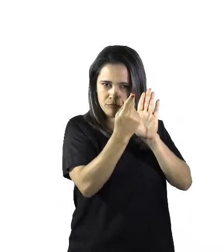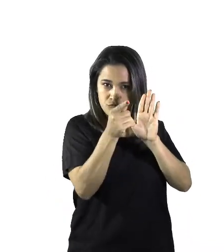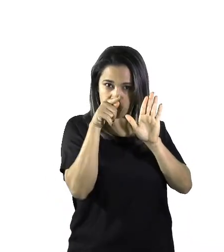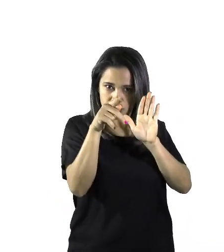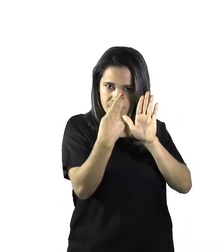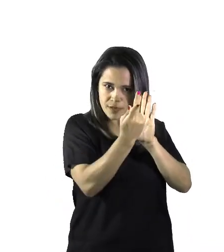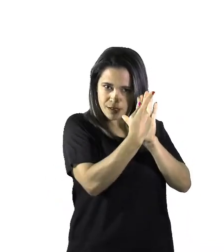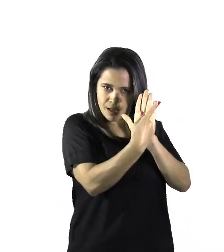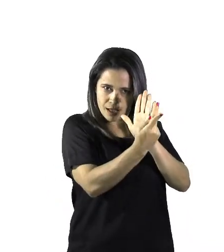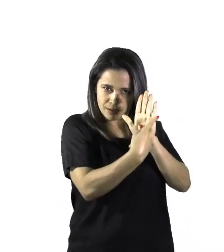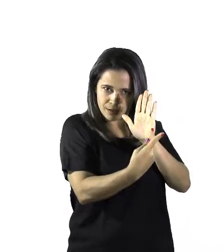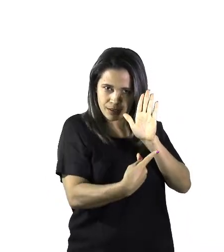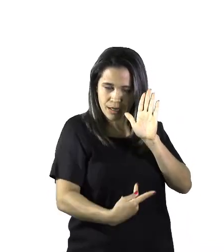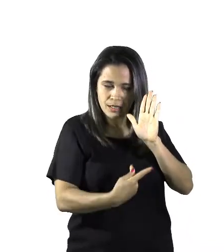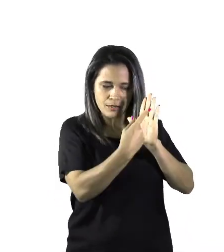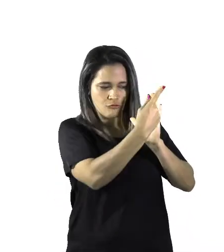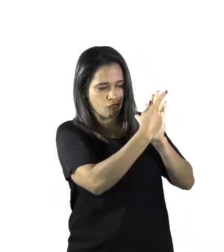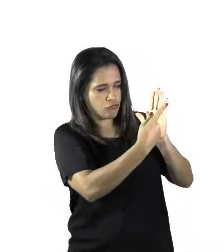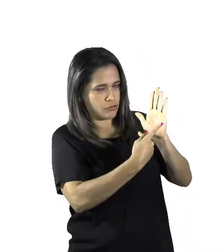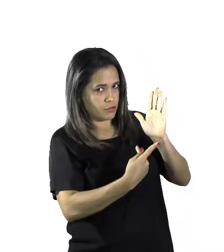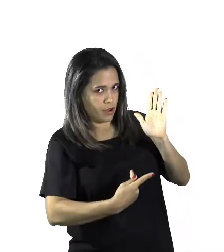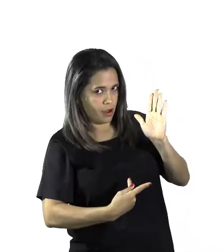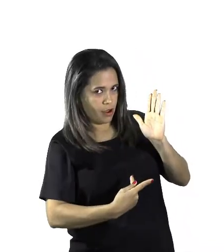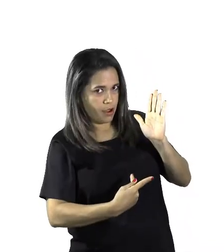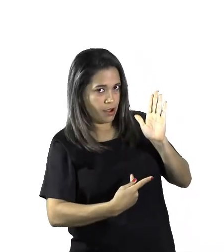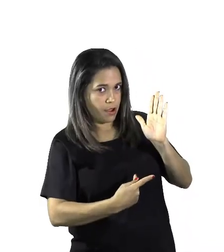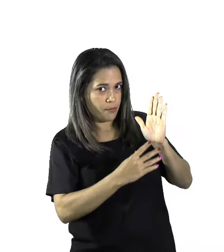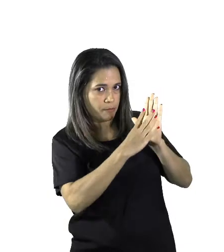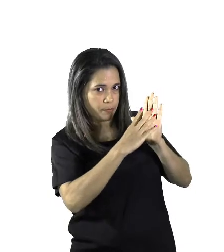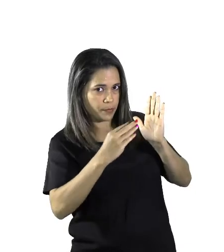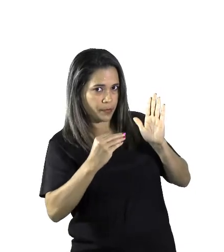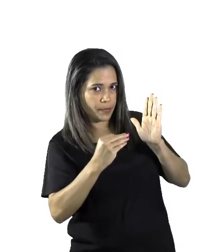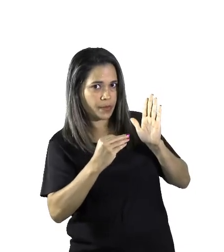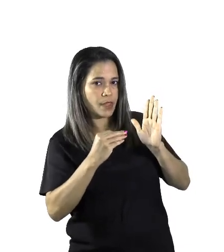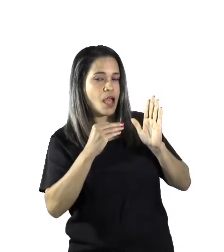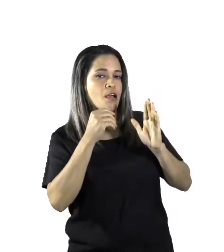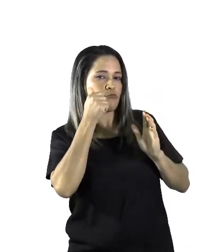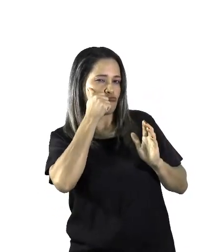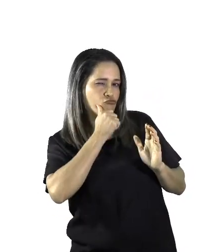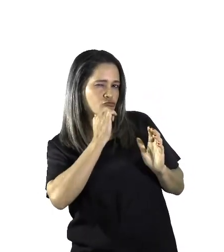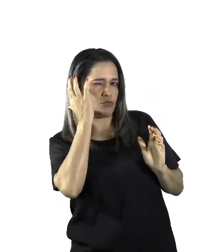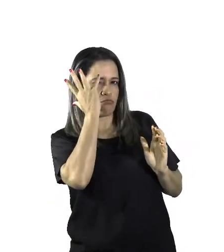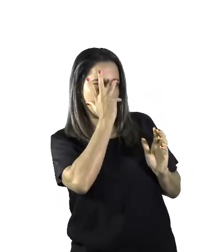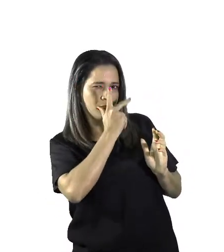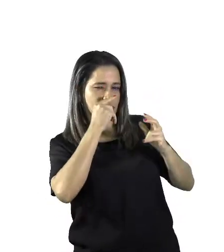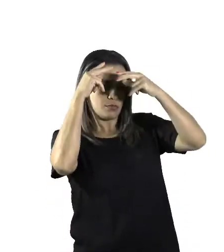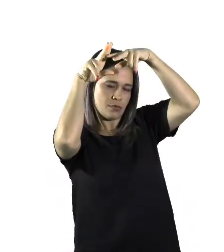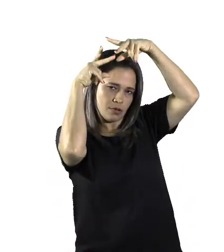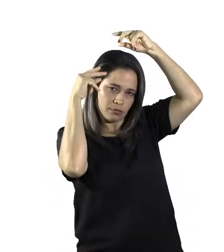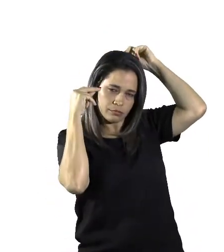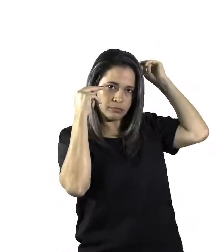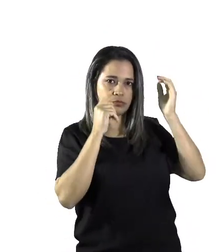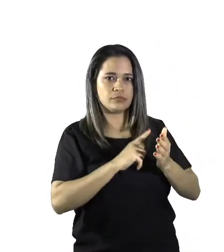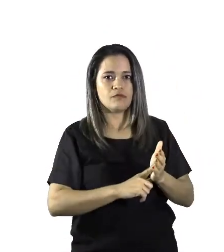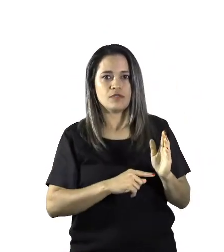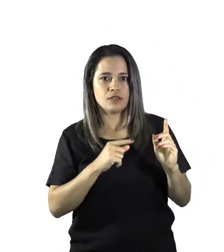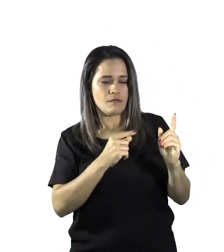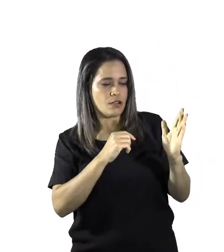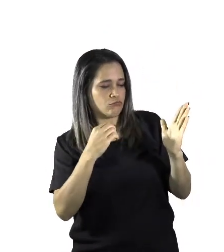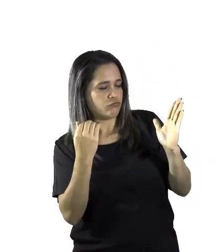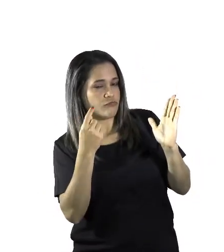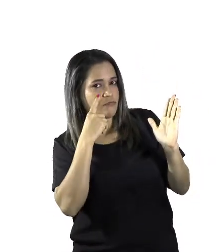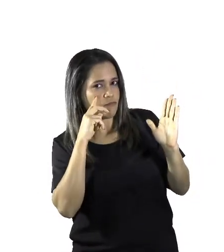ilustrativa sobre o livro Menina Bonita do Laço de Fita, destacando as